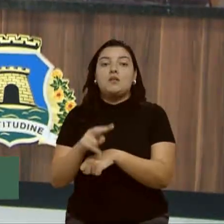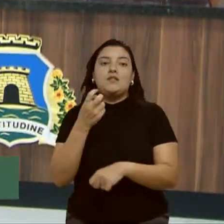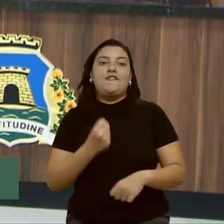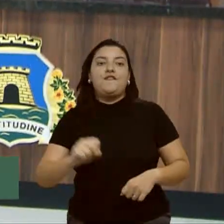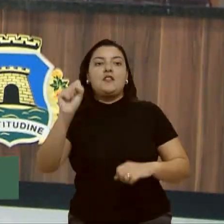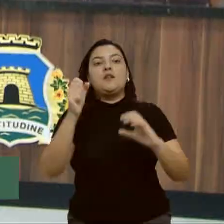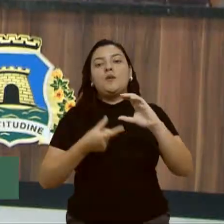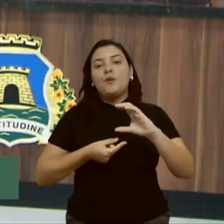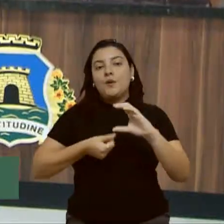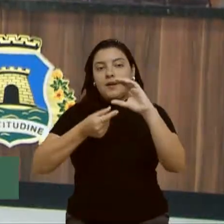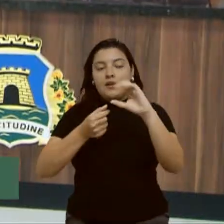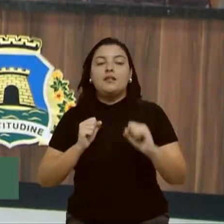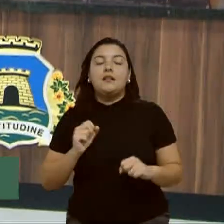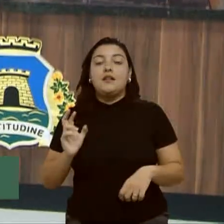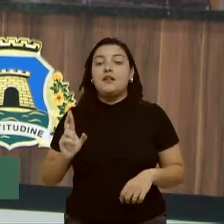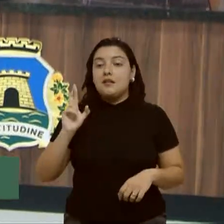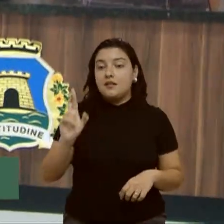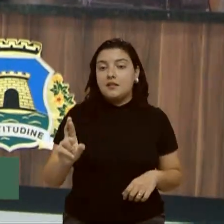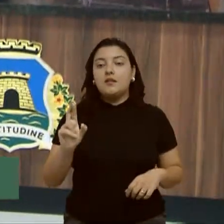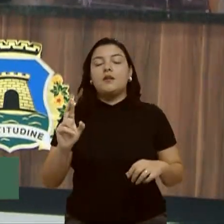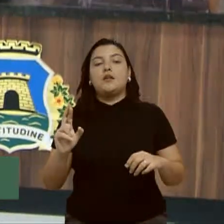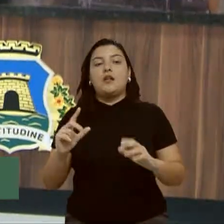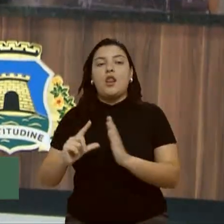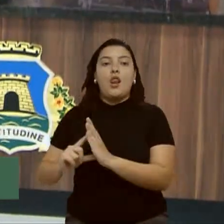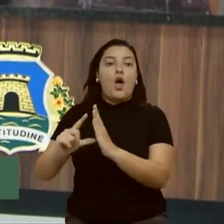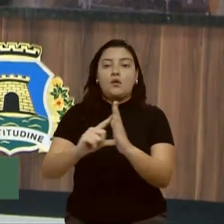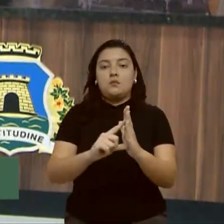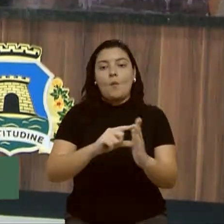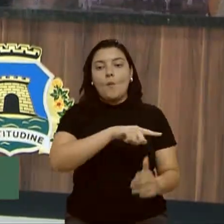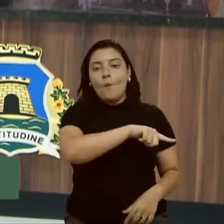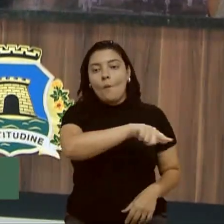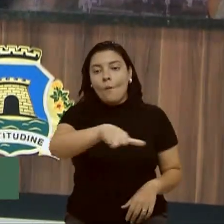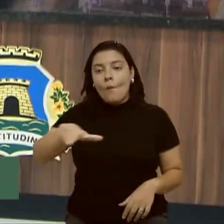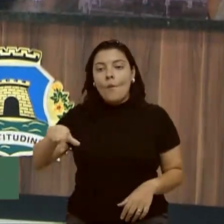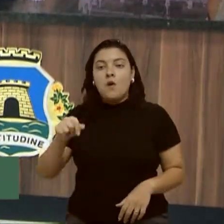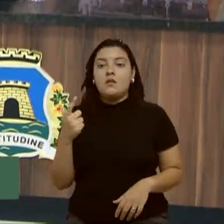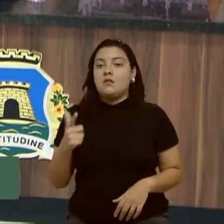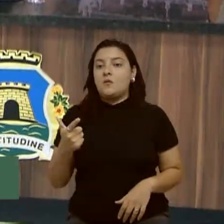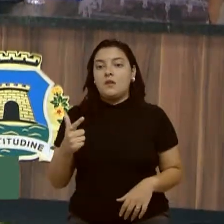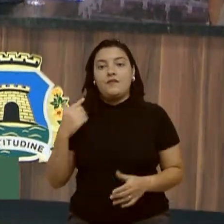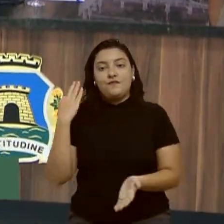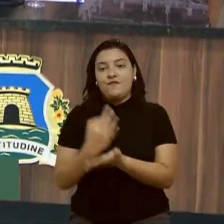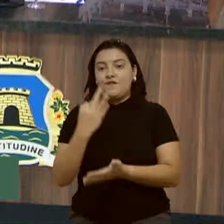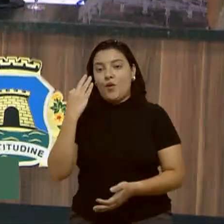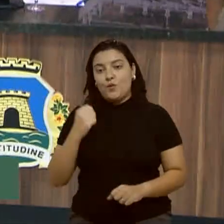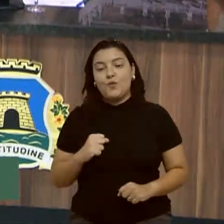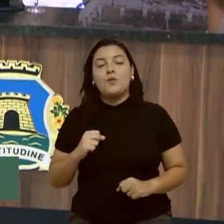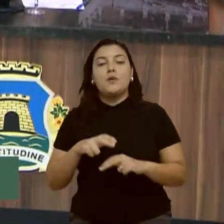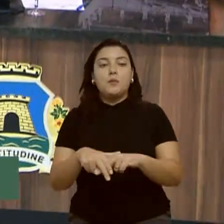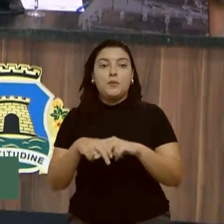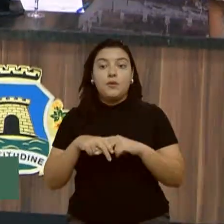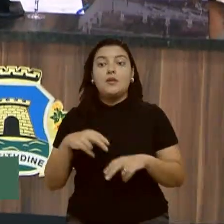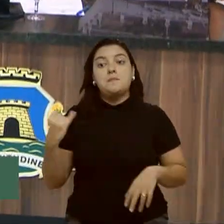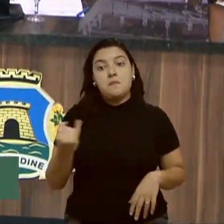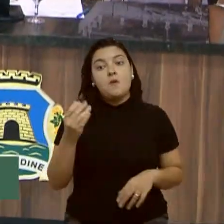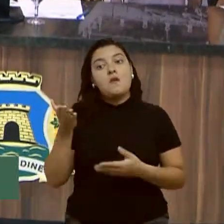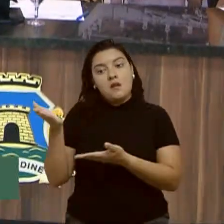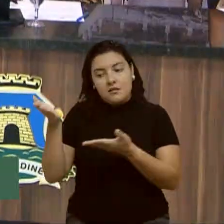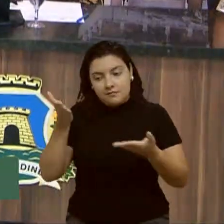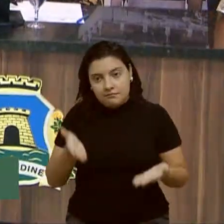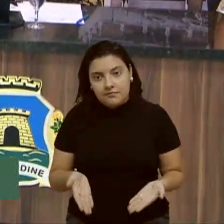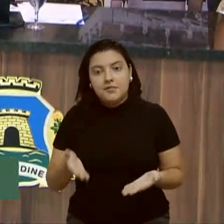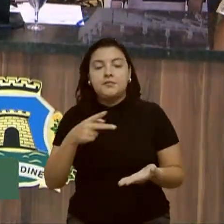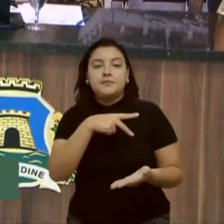consumidor. Representantes do setor comercial que eu vi que não vieram, né, infelizmente, né, porque na verdade é importante também a